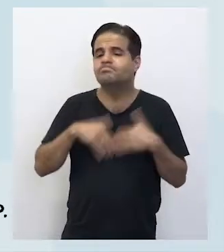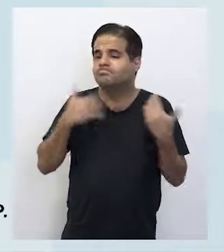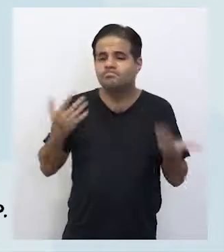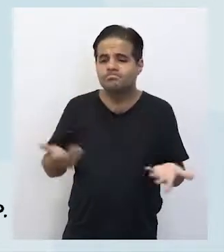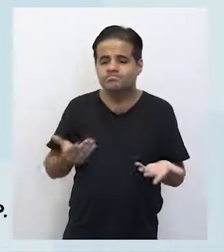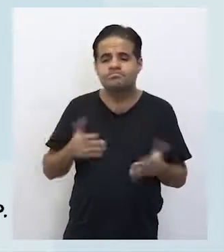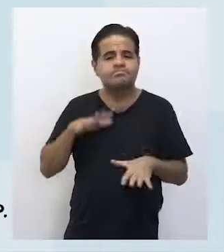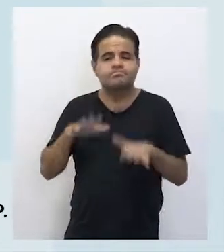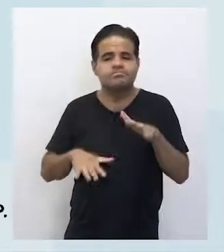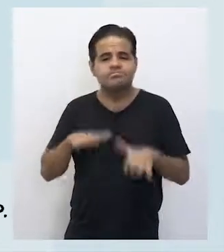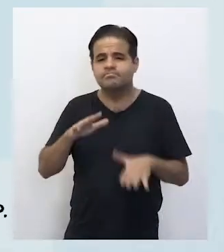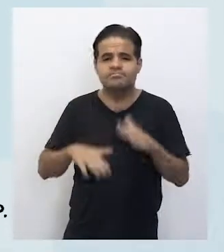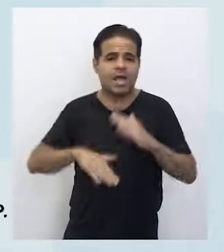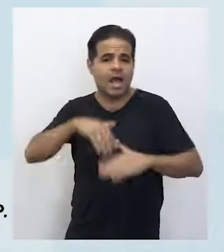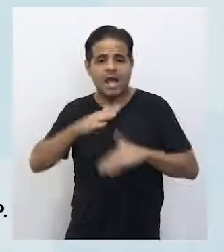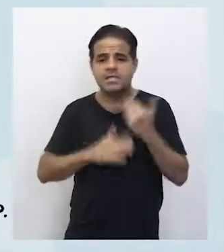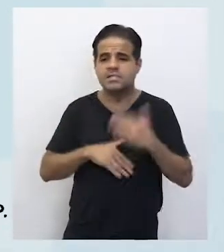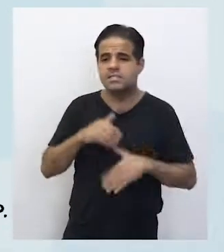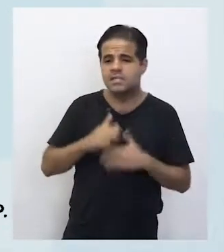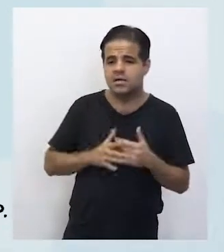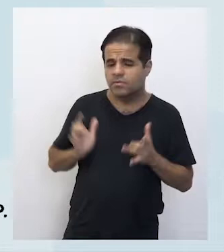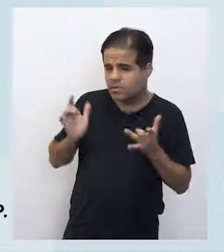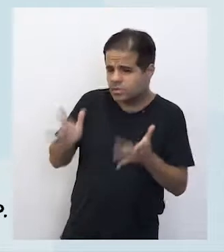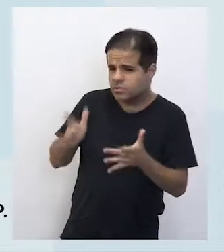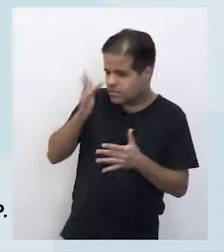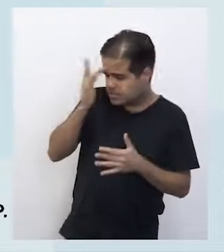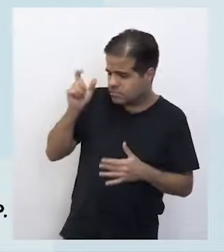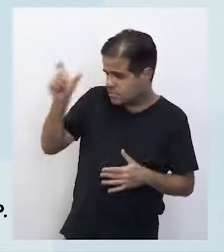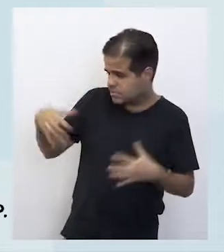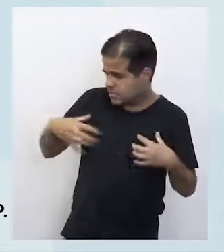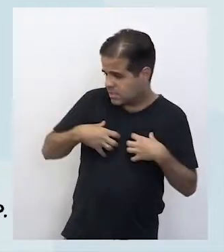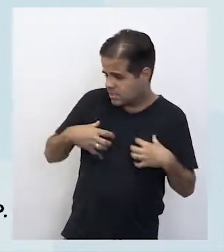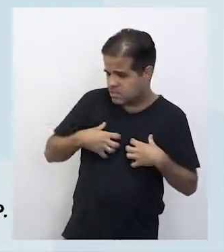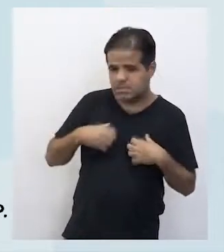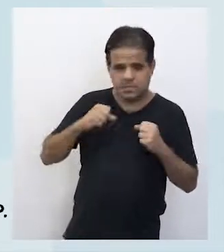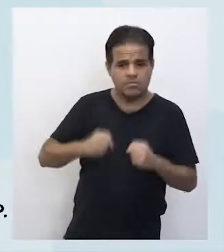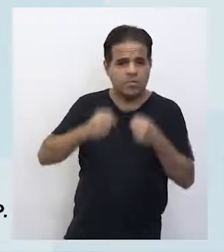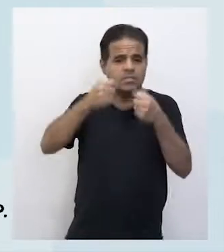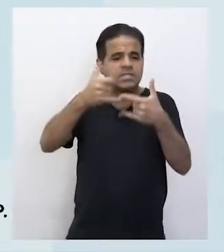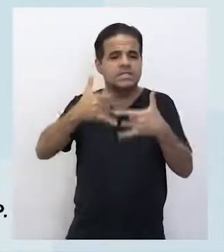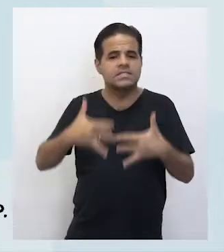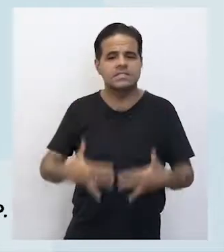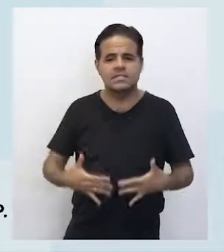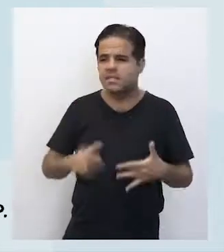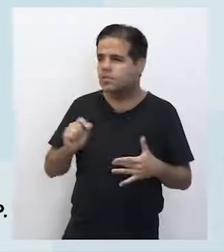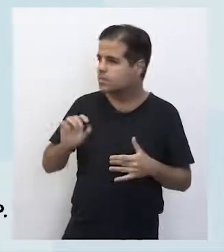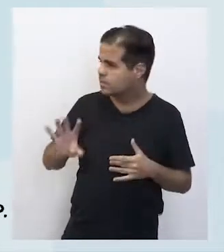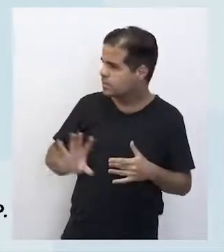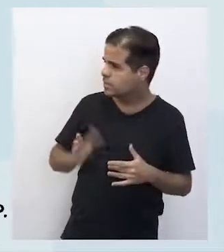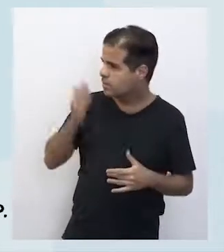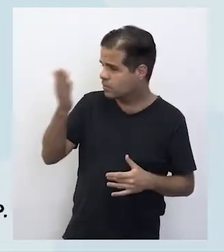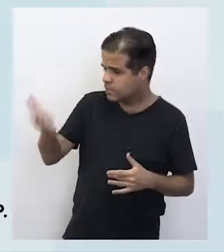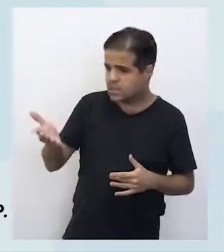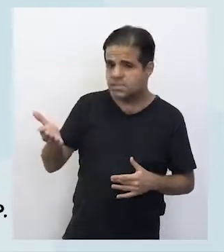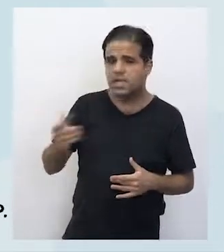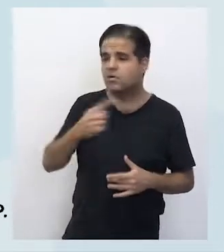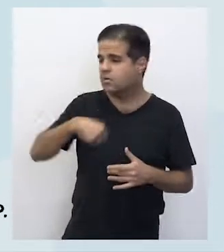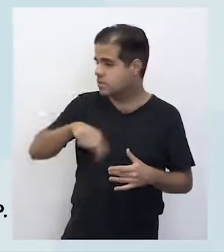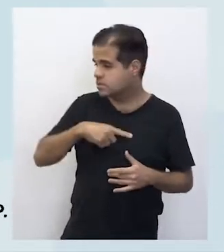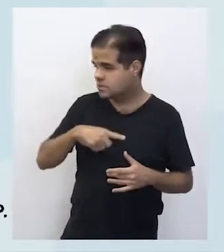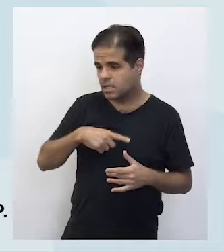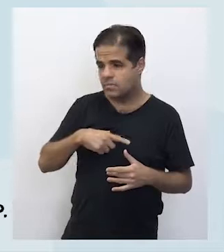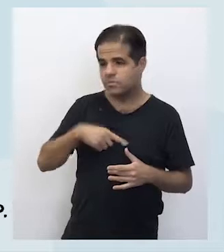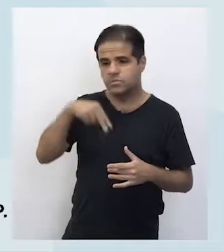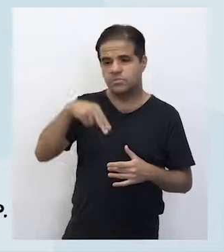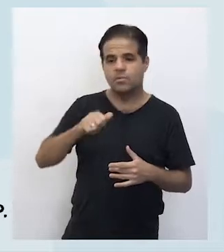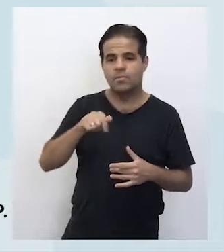a provável ação que deixou essa pessoa assim? Você pode descrever essa imagem para mim, Ed? Bom, nós temos aí uma nadadora,